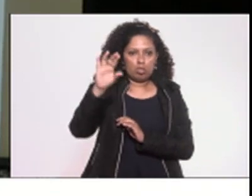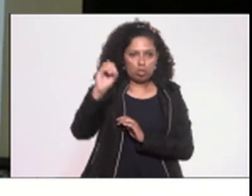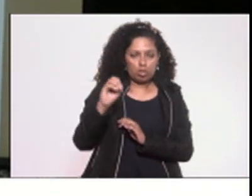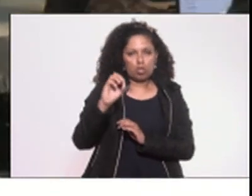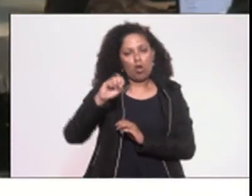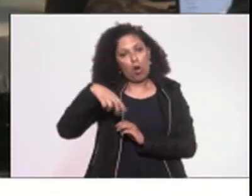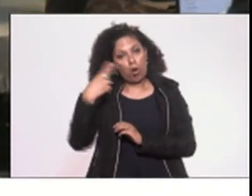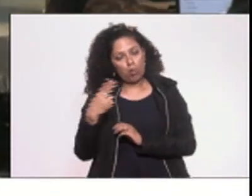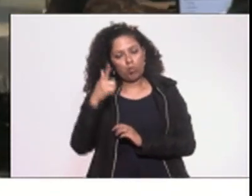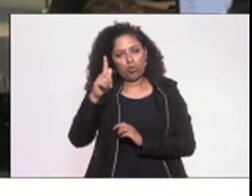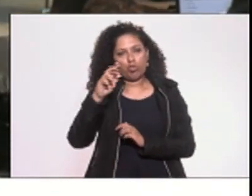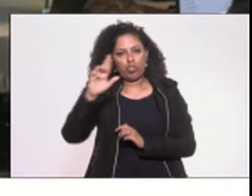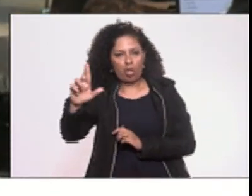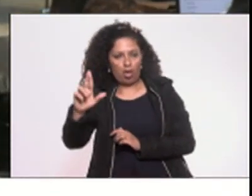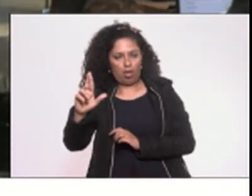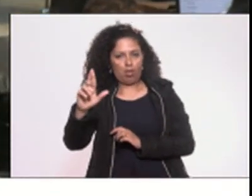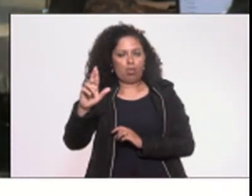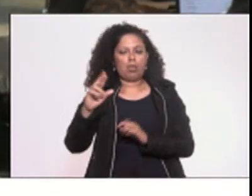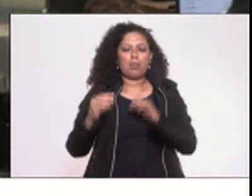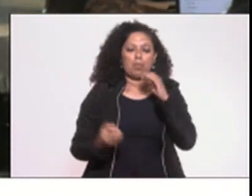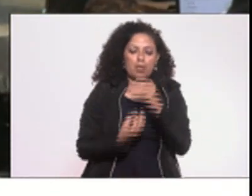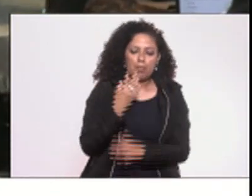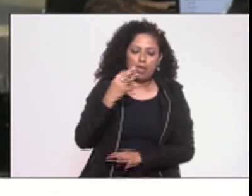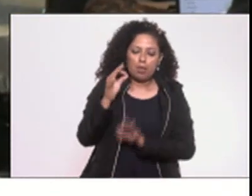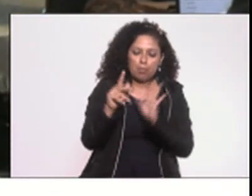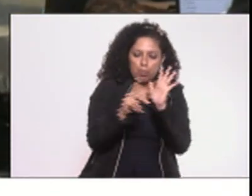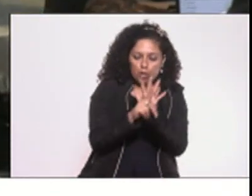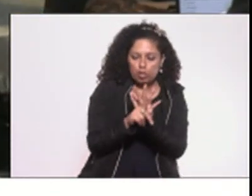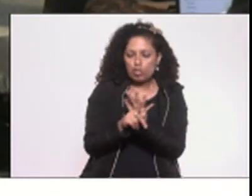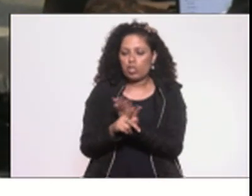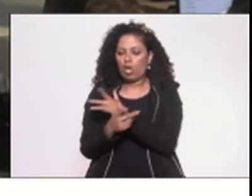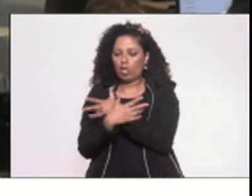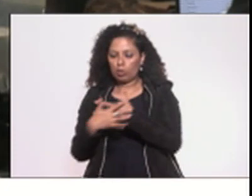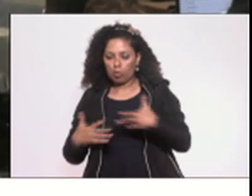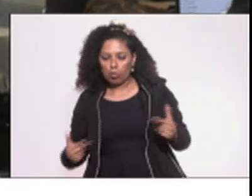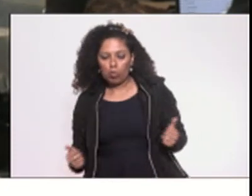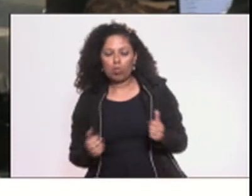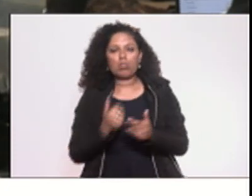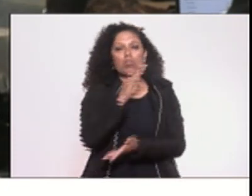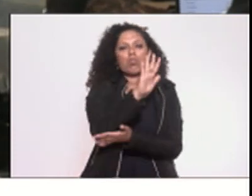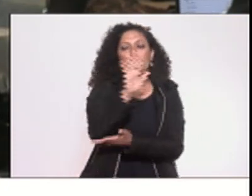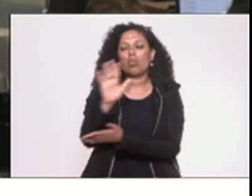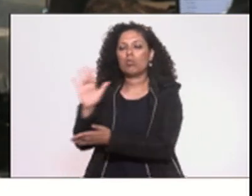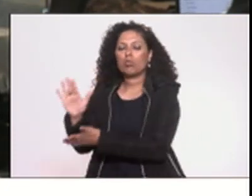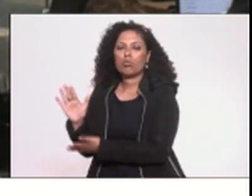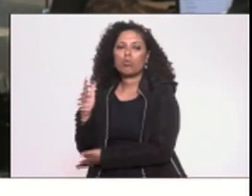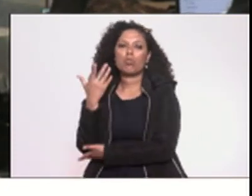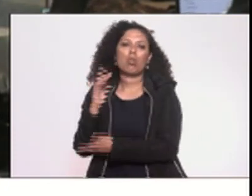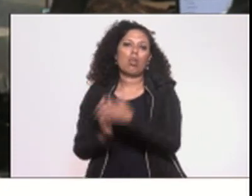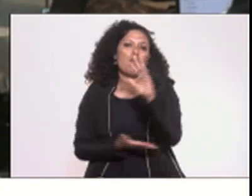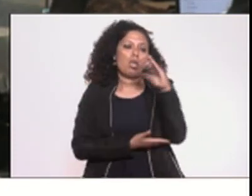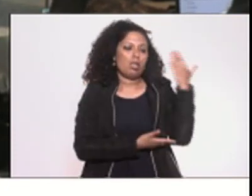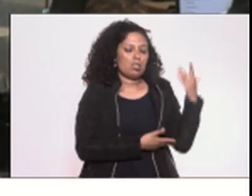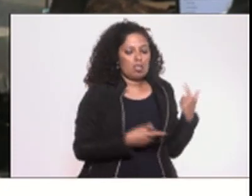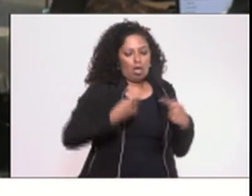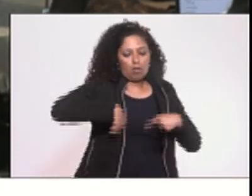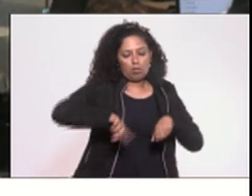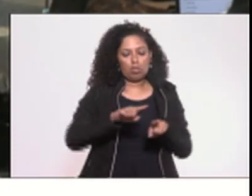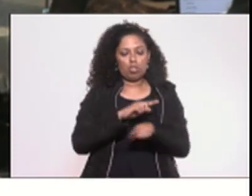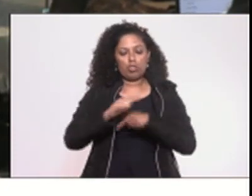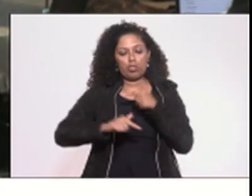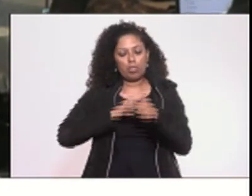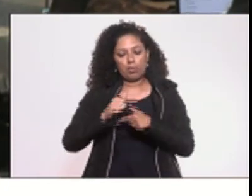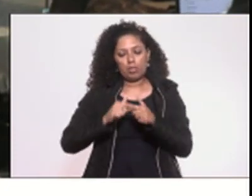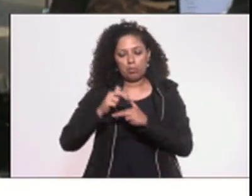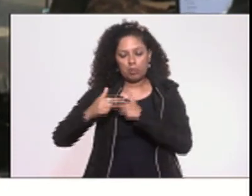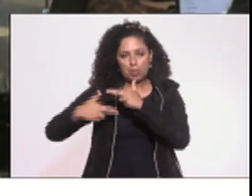GR, investe em projetos, investe em soluções ambientais. Nossas atividades na área de